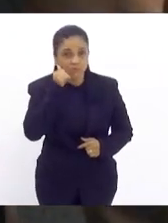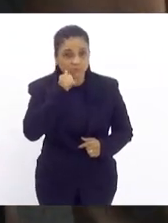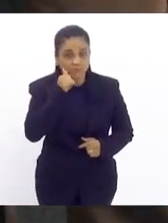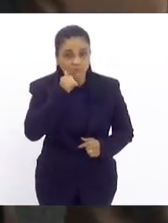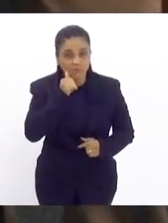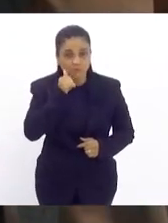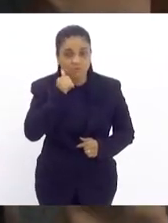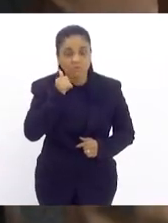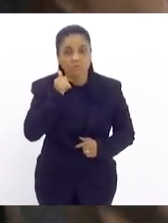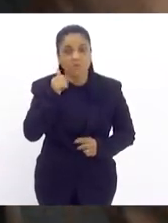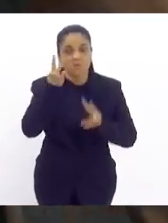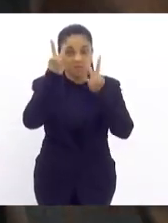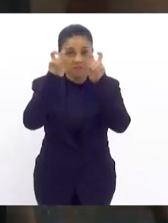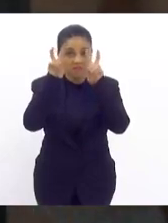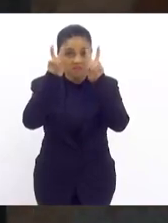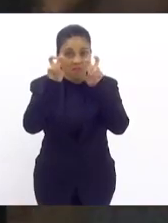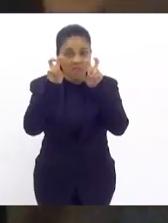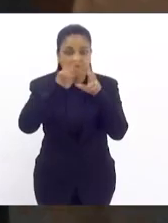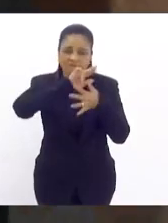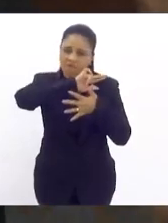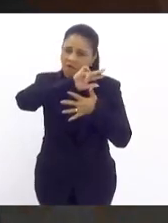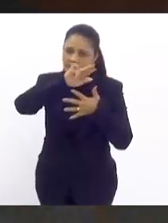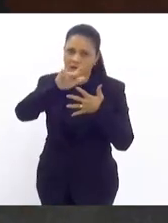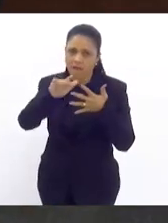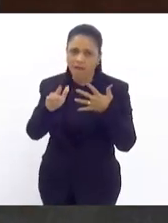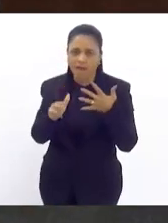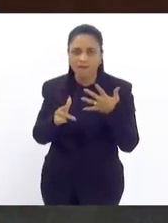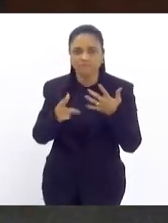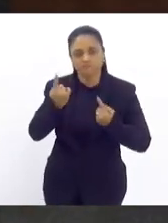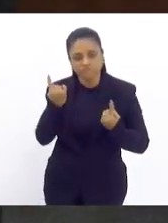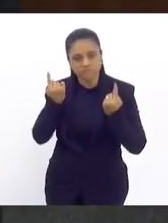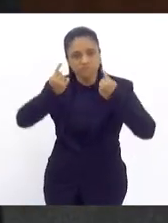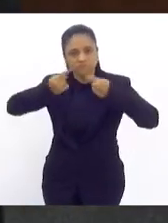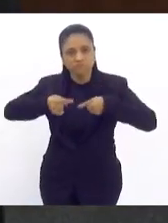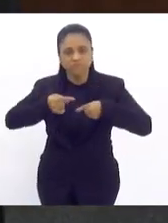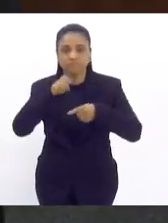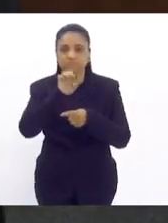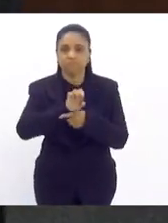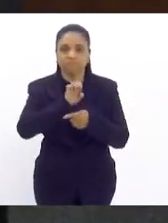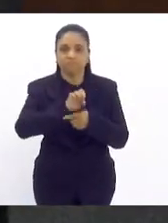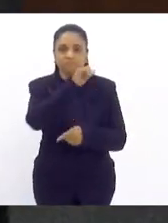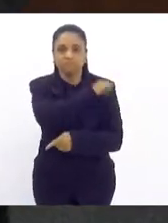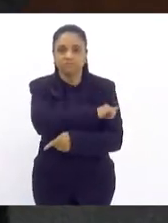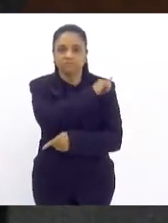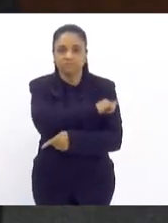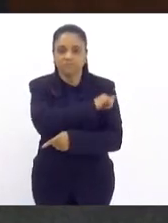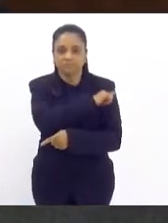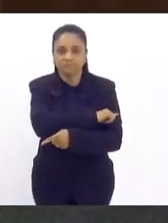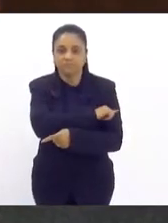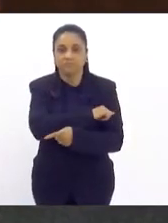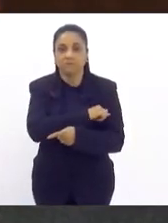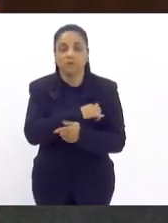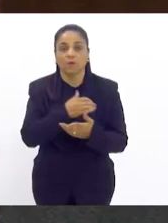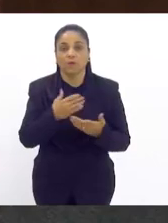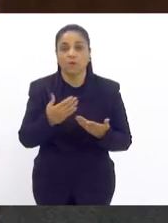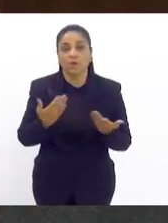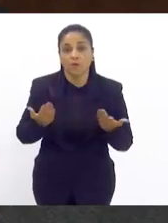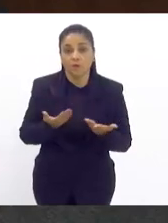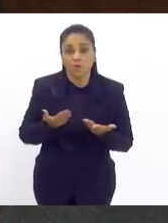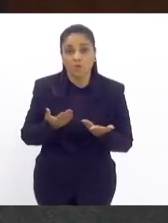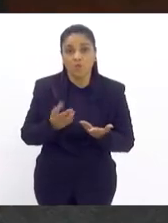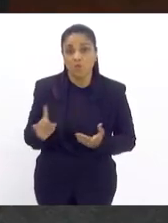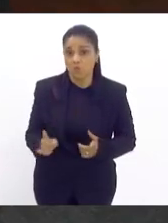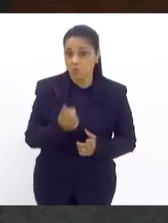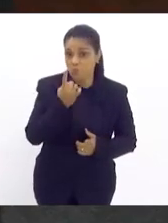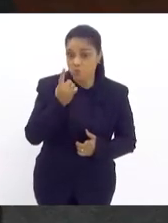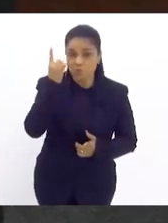sobre os principais temas e desafios do Estado do Rio de Janeiro então eventualmente um